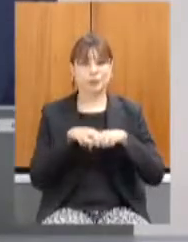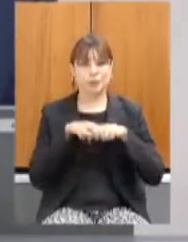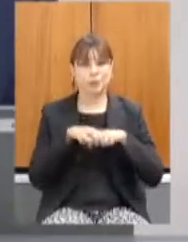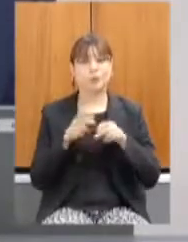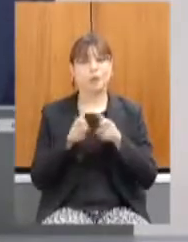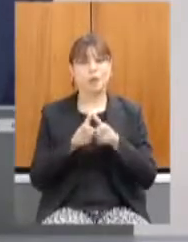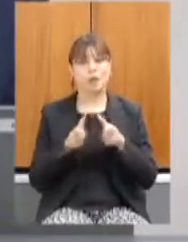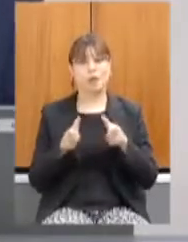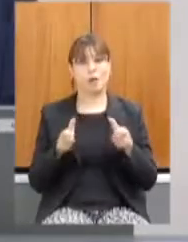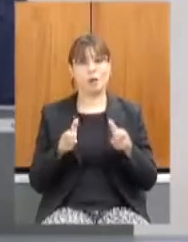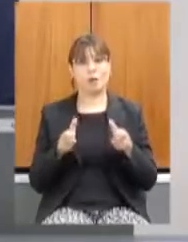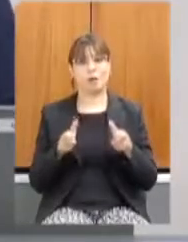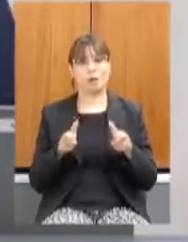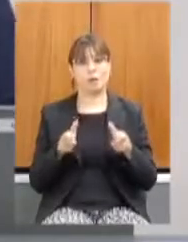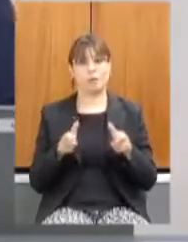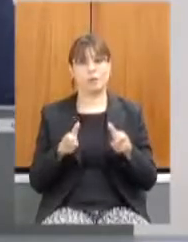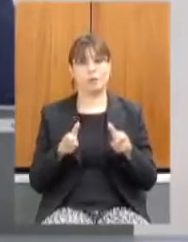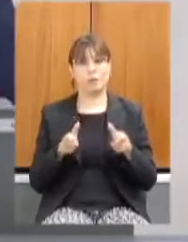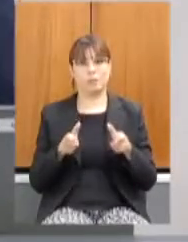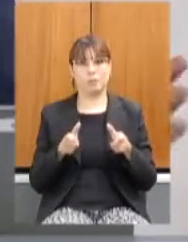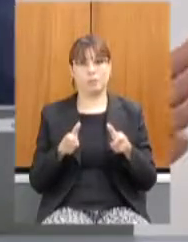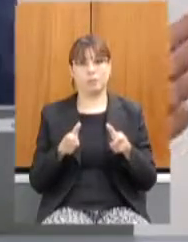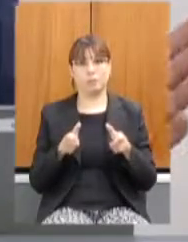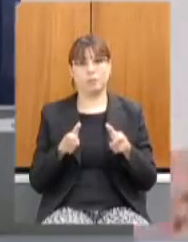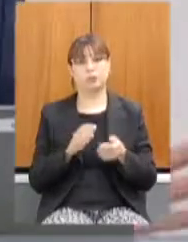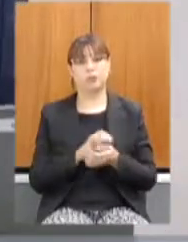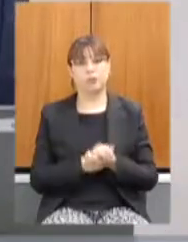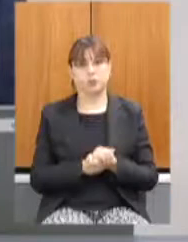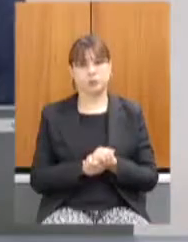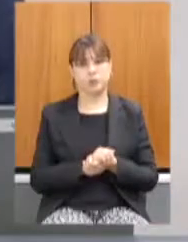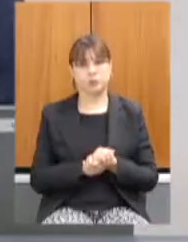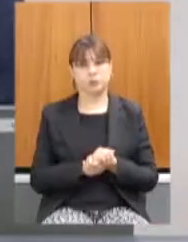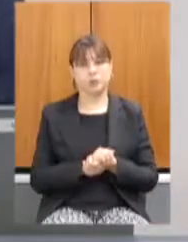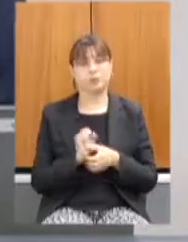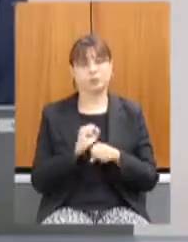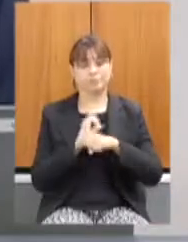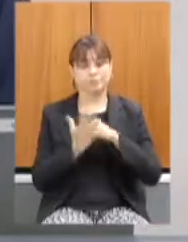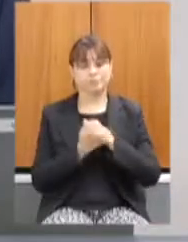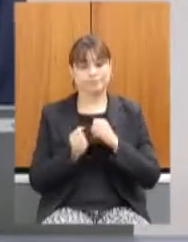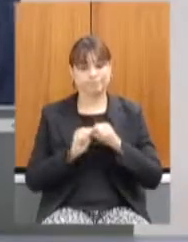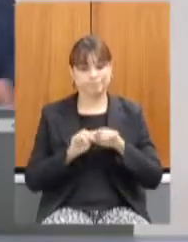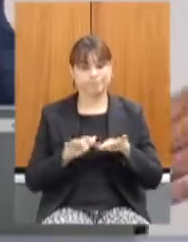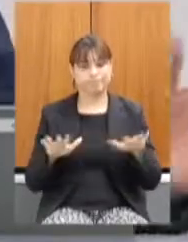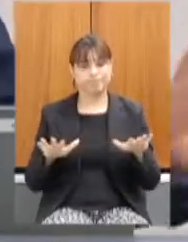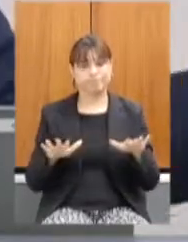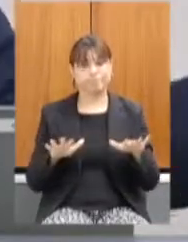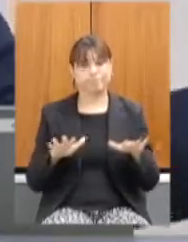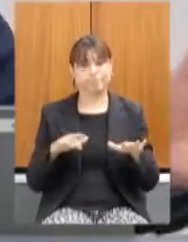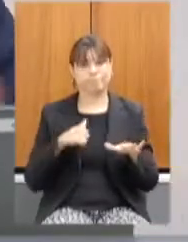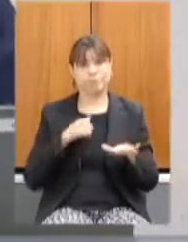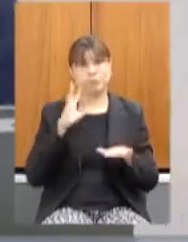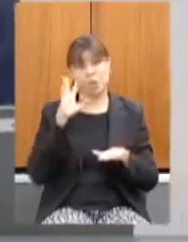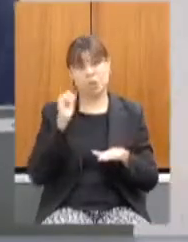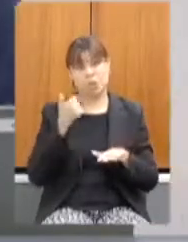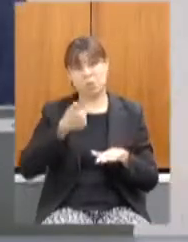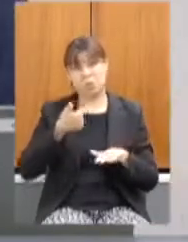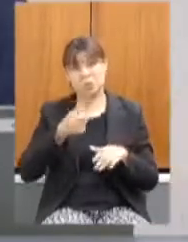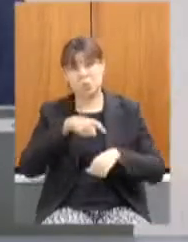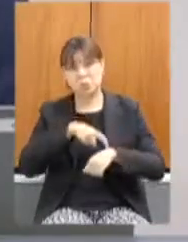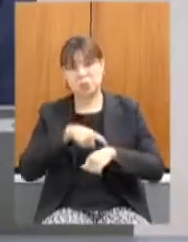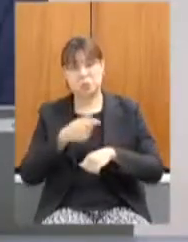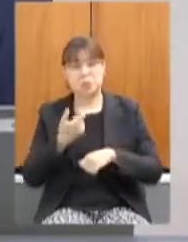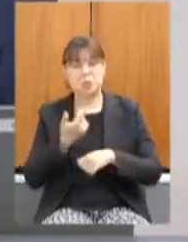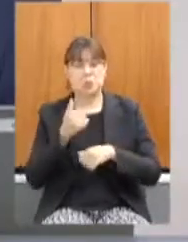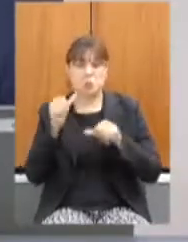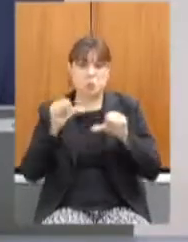desse aumento dos casos que está ocorrendo aqui no Brasil não acredito numa segunda onda pelo menos o secretário terá